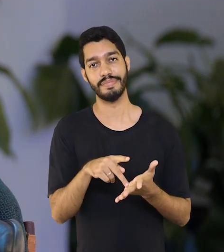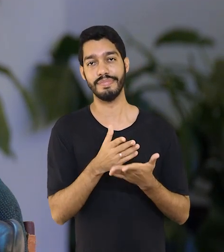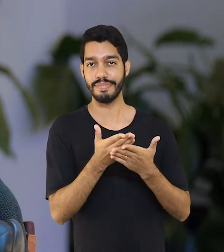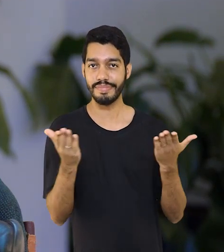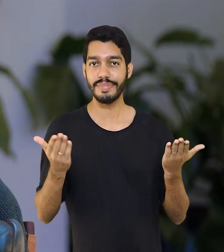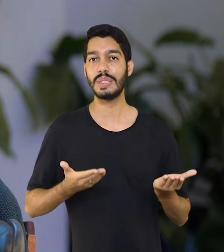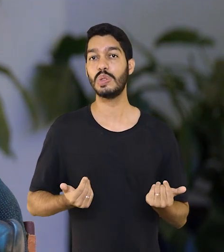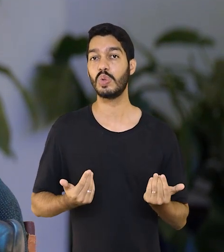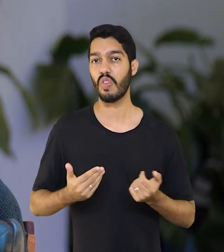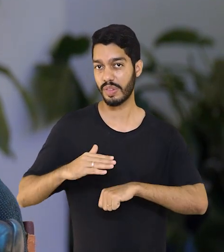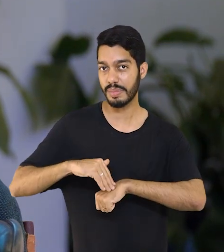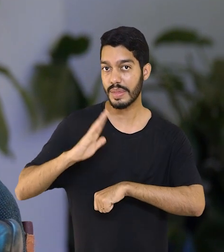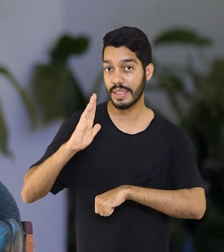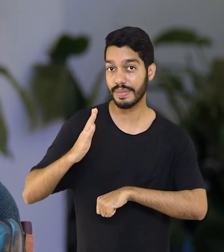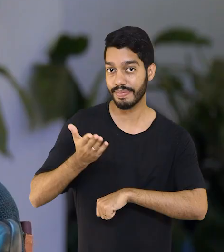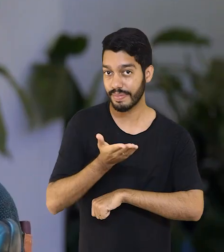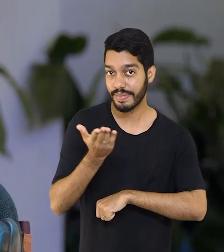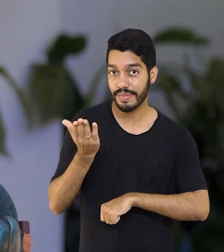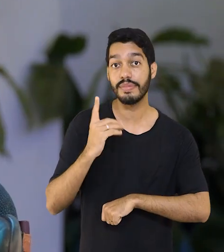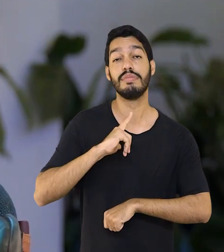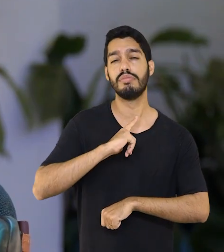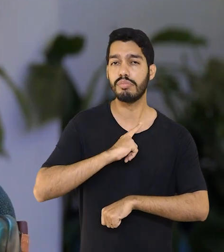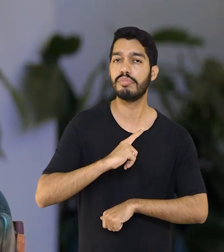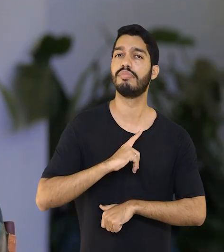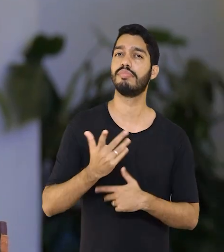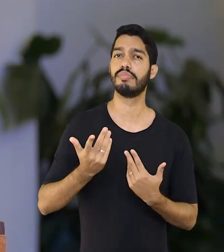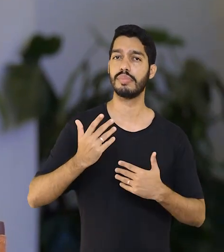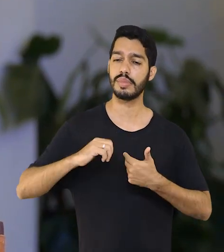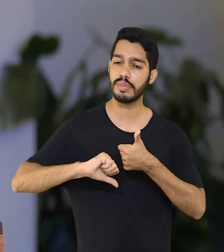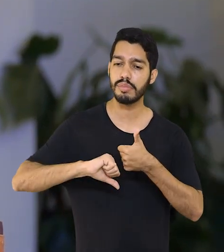E eu me dirijo aqui especialmente aos mais jovens, que têm